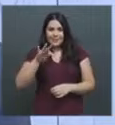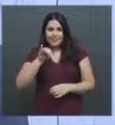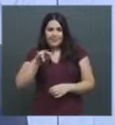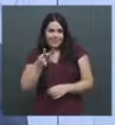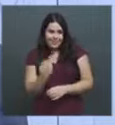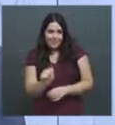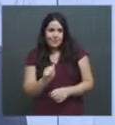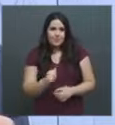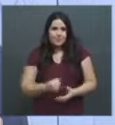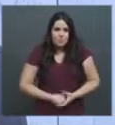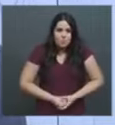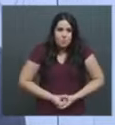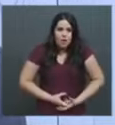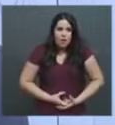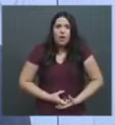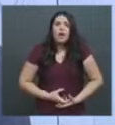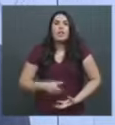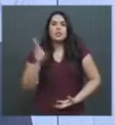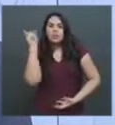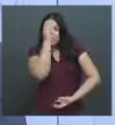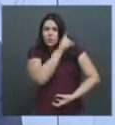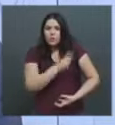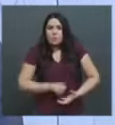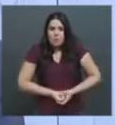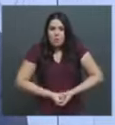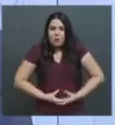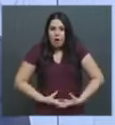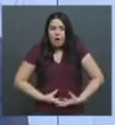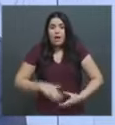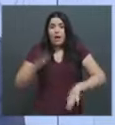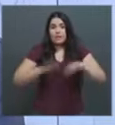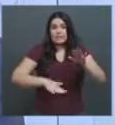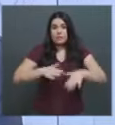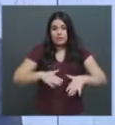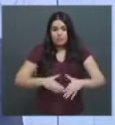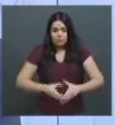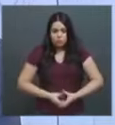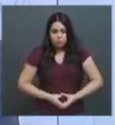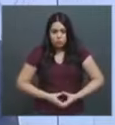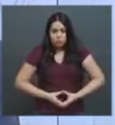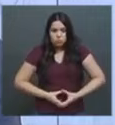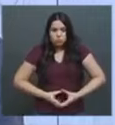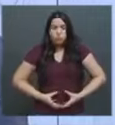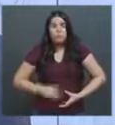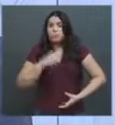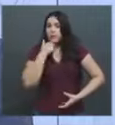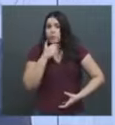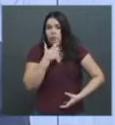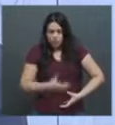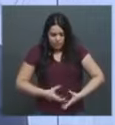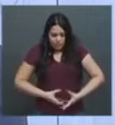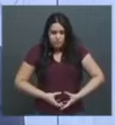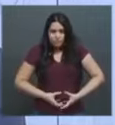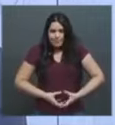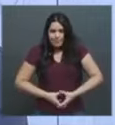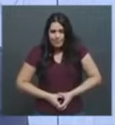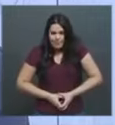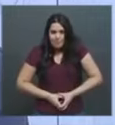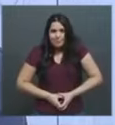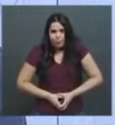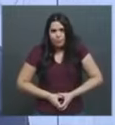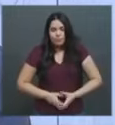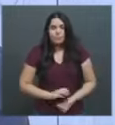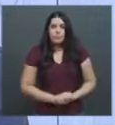muito grande, uma dificuldade às vezes de extensão, ou às vezes o volume da bexiga, ela não consegue ter um volume bom, tem uma pequena